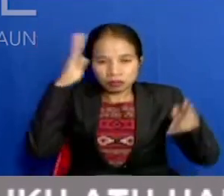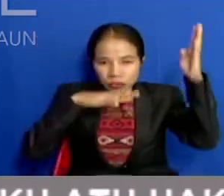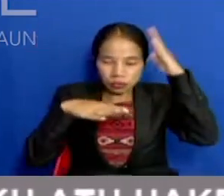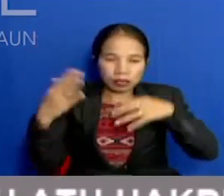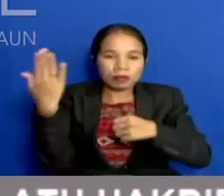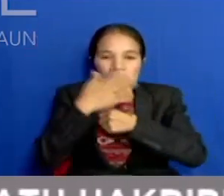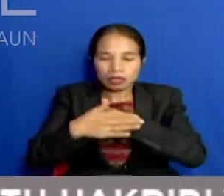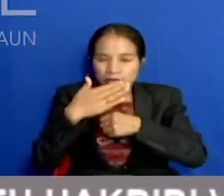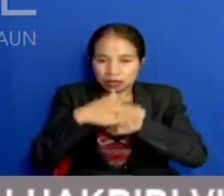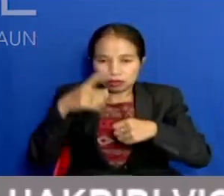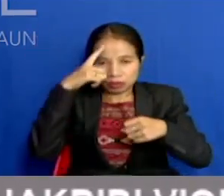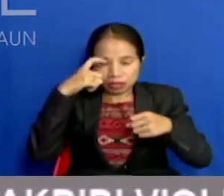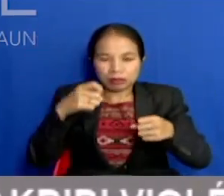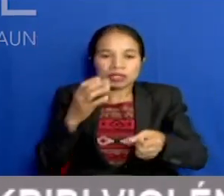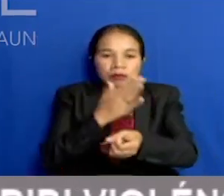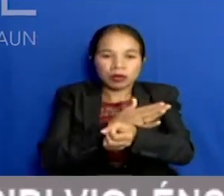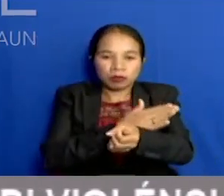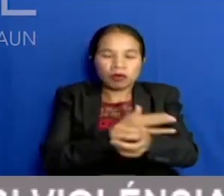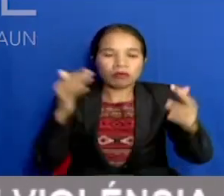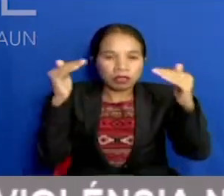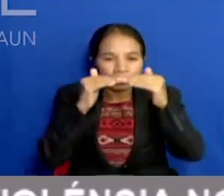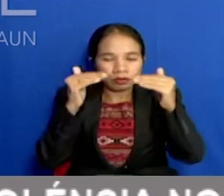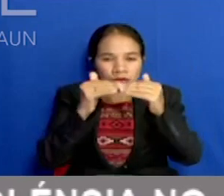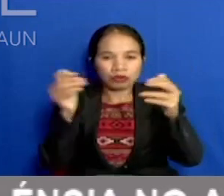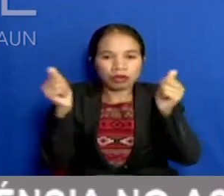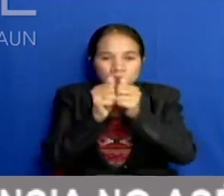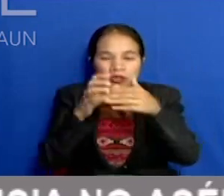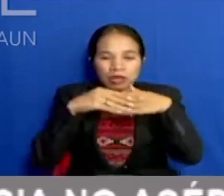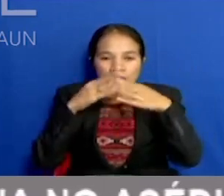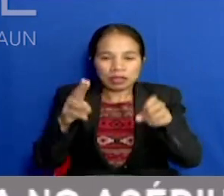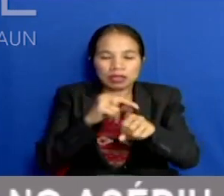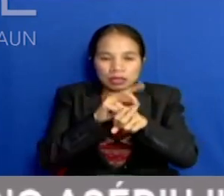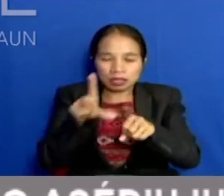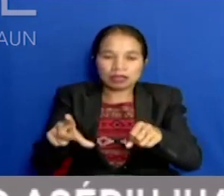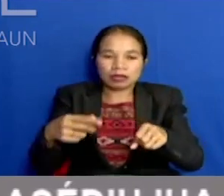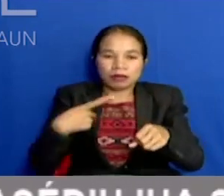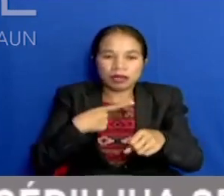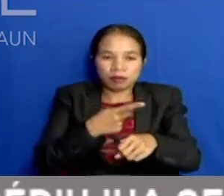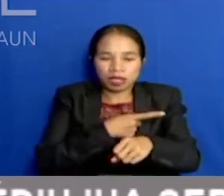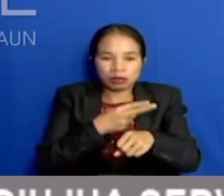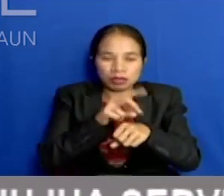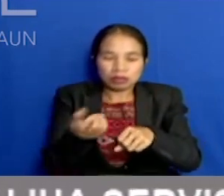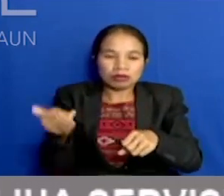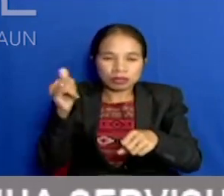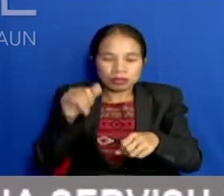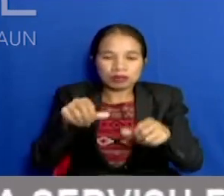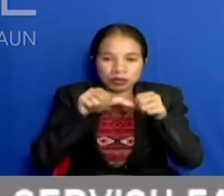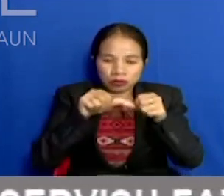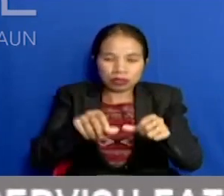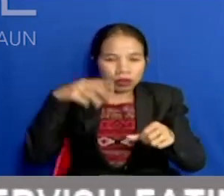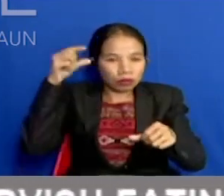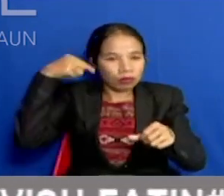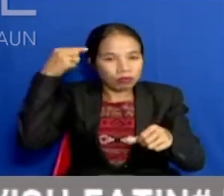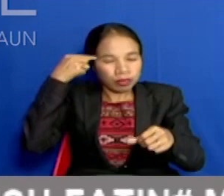railar, também né, se promove diálogo com o líder nacional no órgão soberano Sira, a tu belhamete em governação,